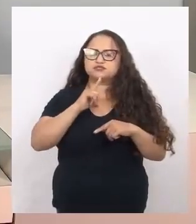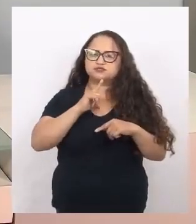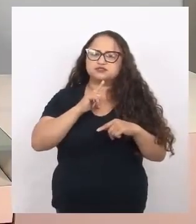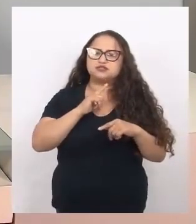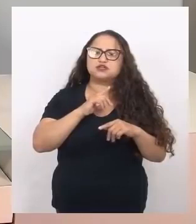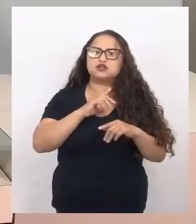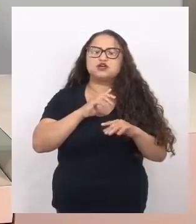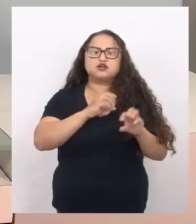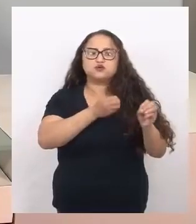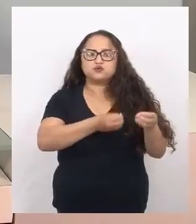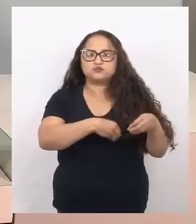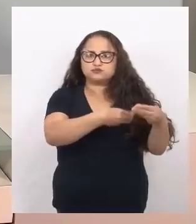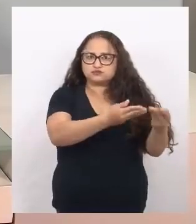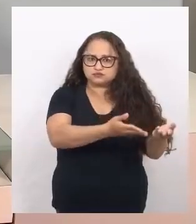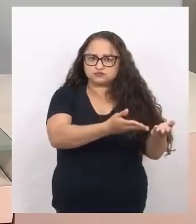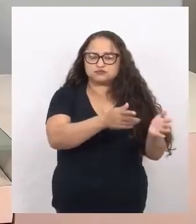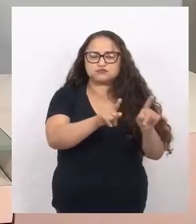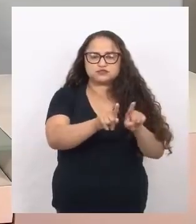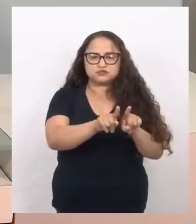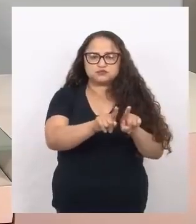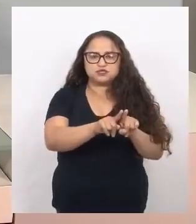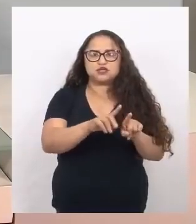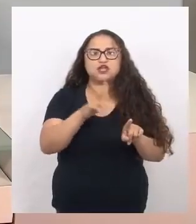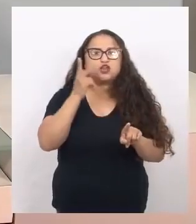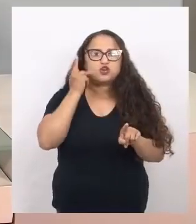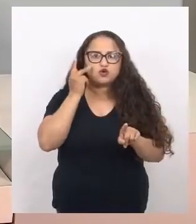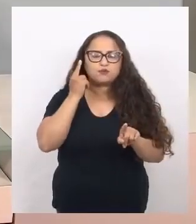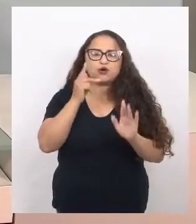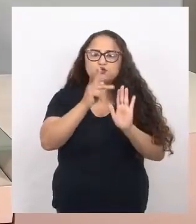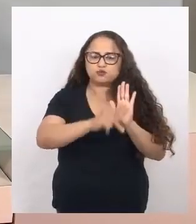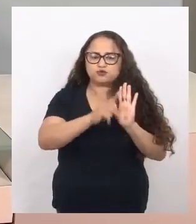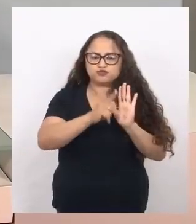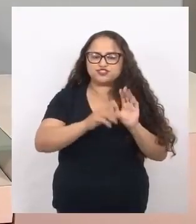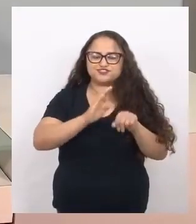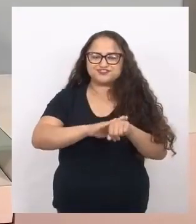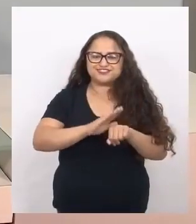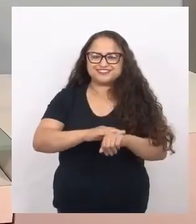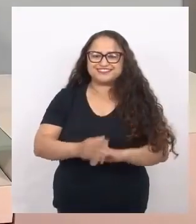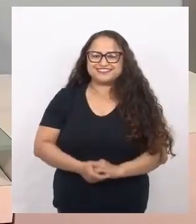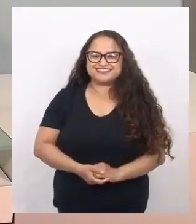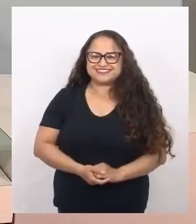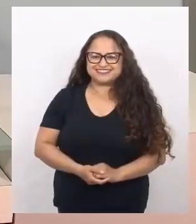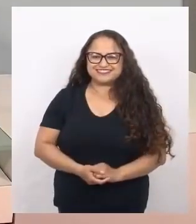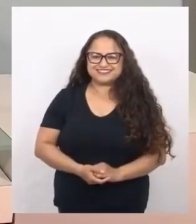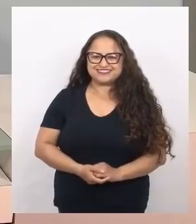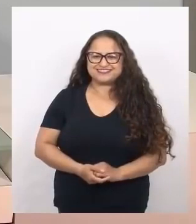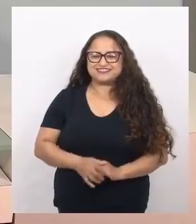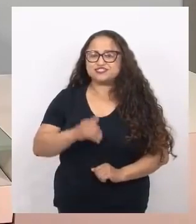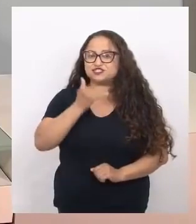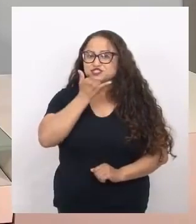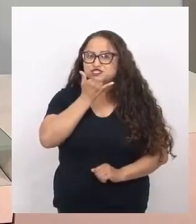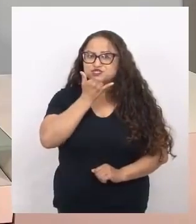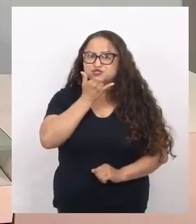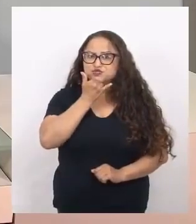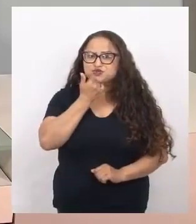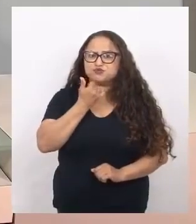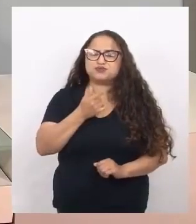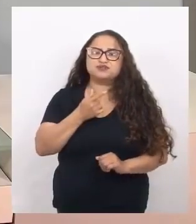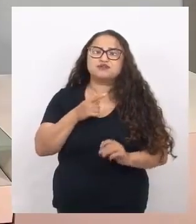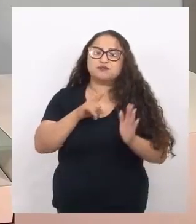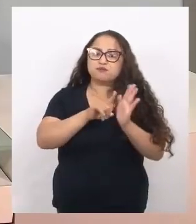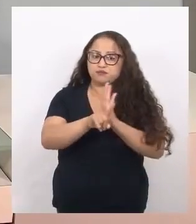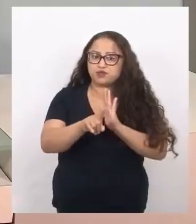atribuição igual para manter a sua carga de projeto. Bom, Cecília, desculpa te interromper, que veio uma pergunta